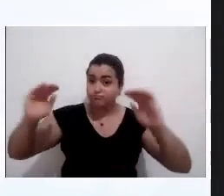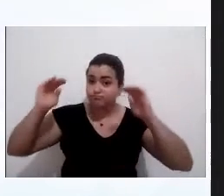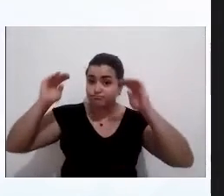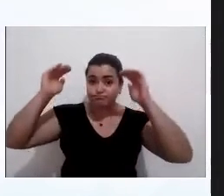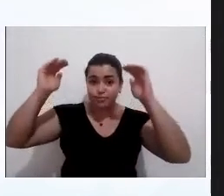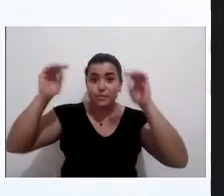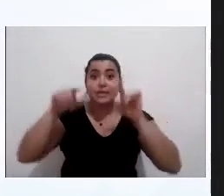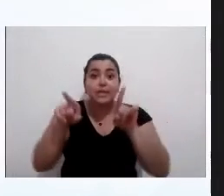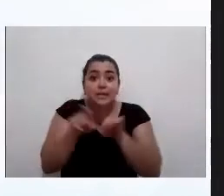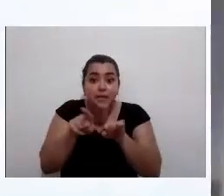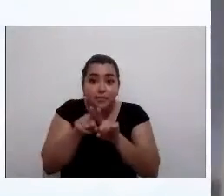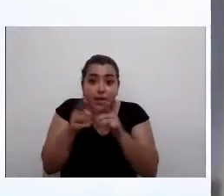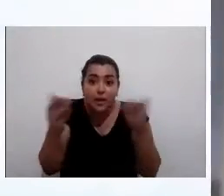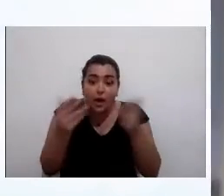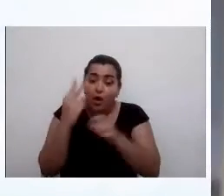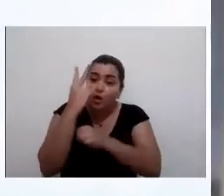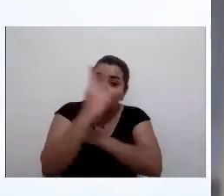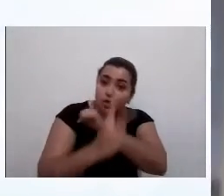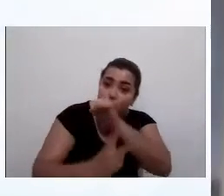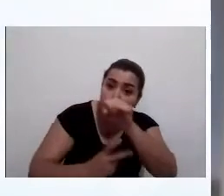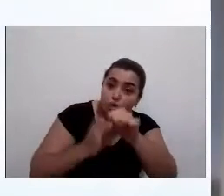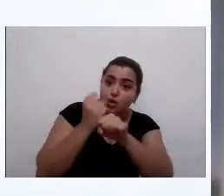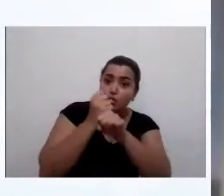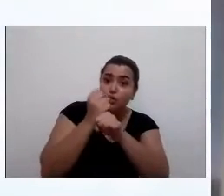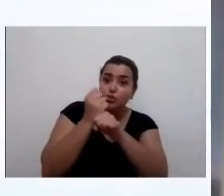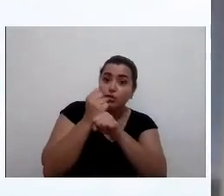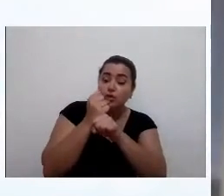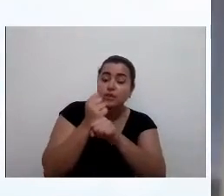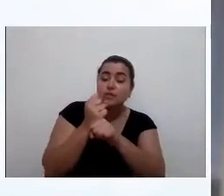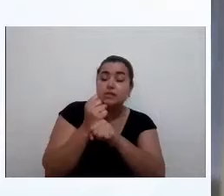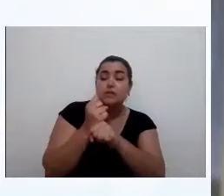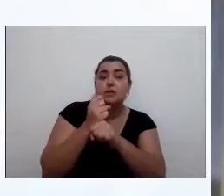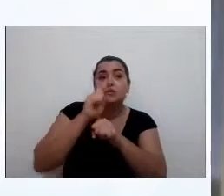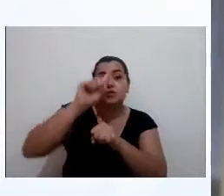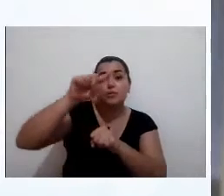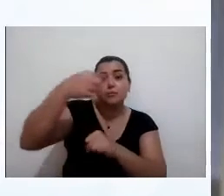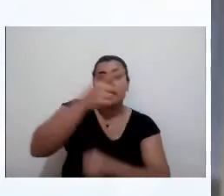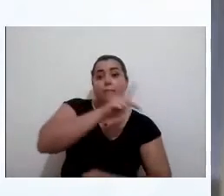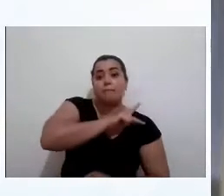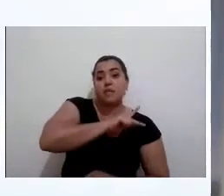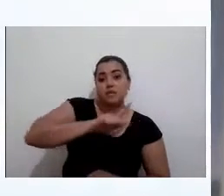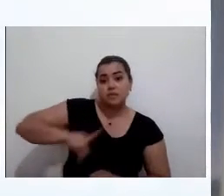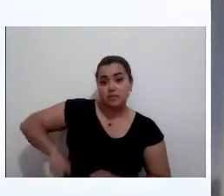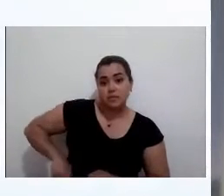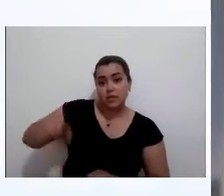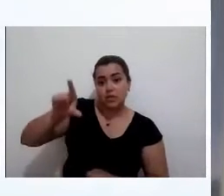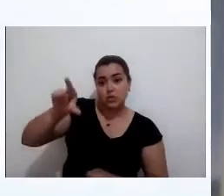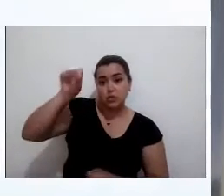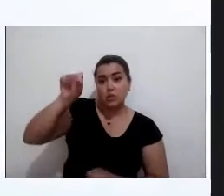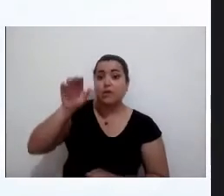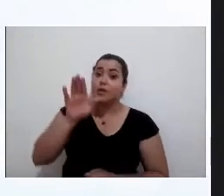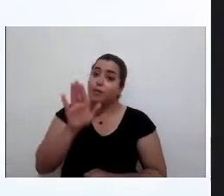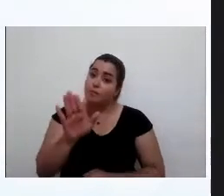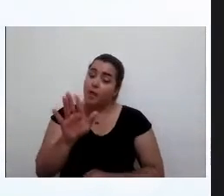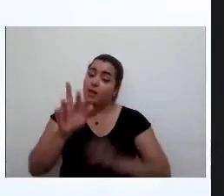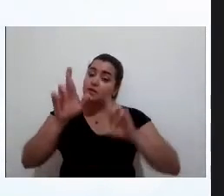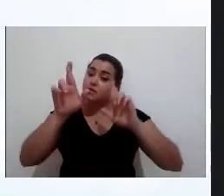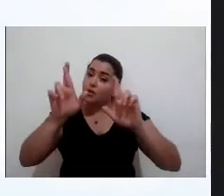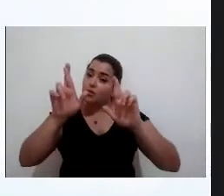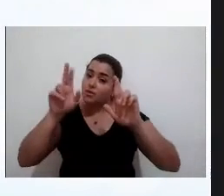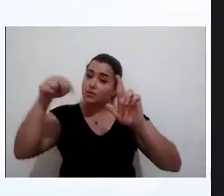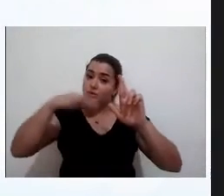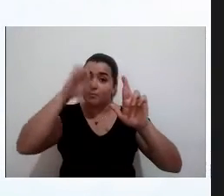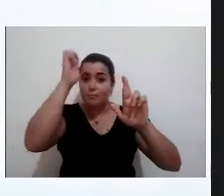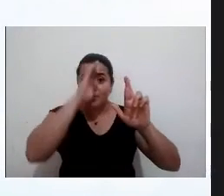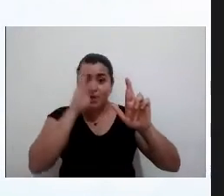temos 2 anos pela frente, ainda até a próxima eleição presidencial, mas eu creio que o povo brasileiro,